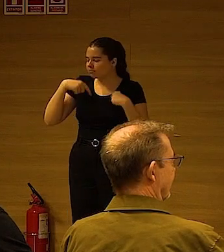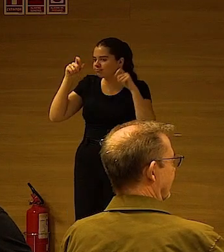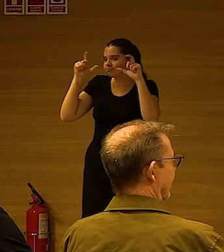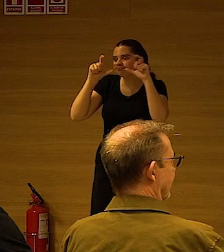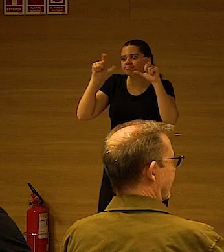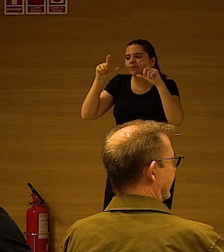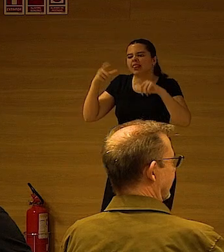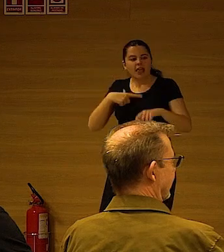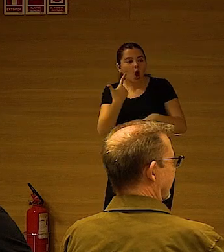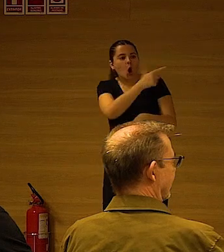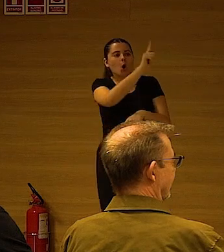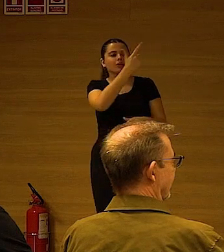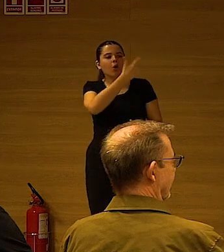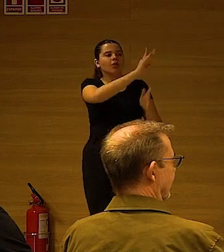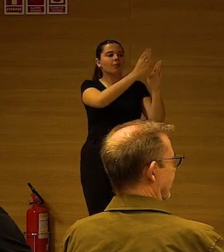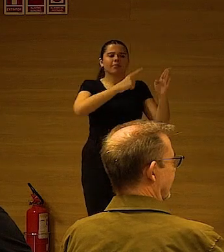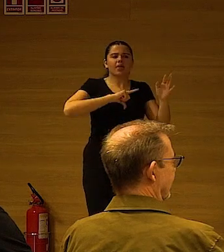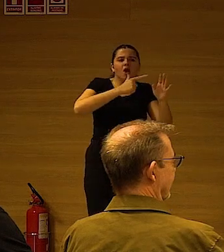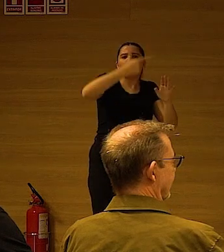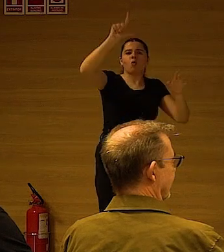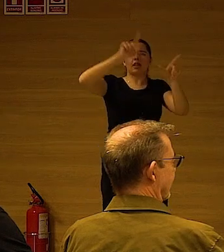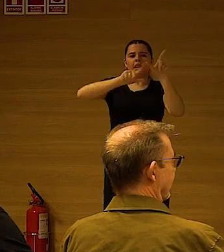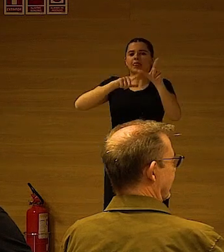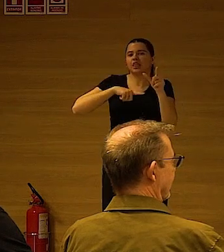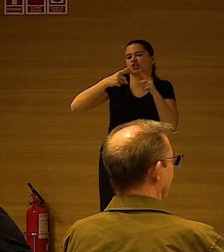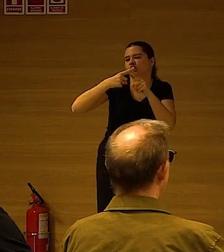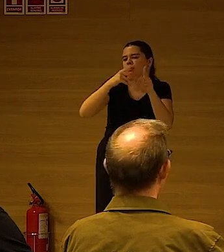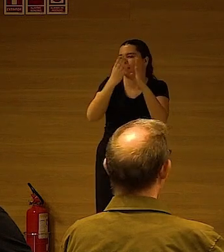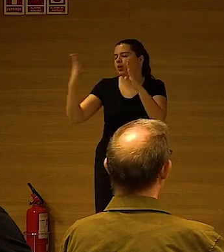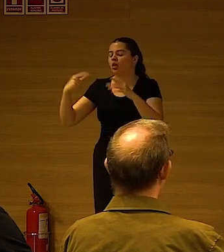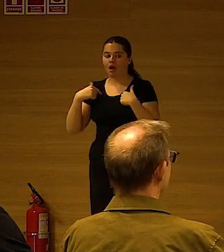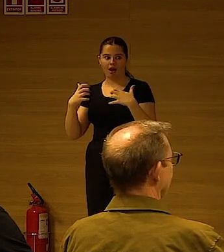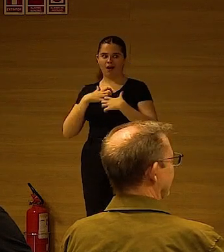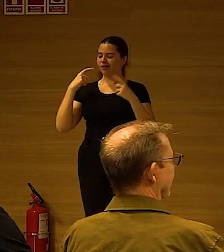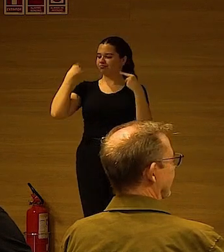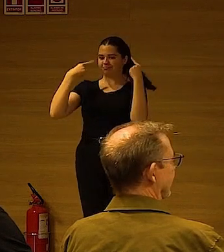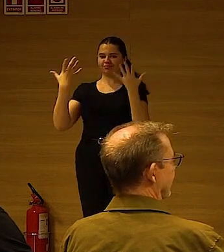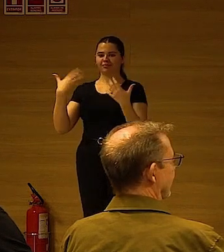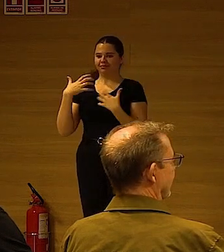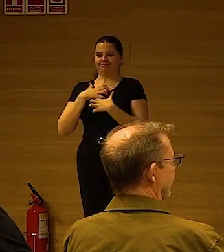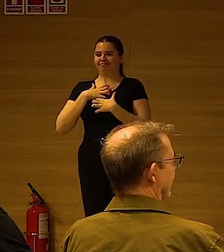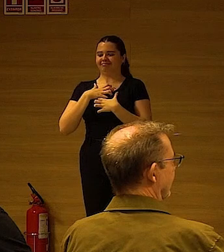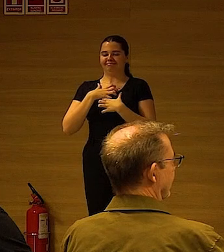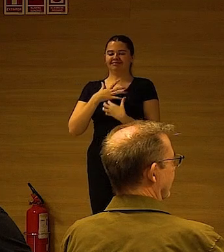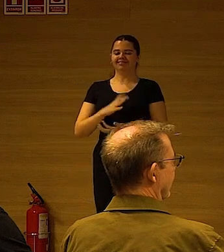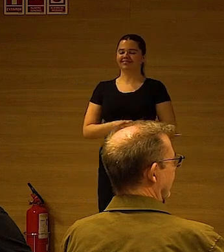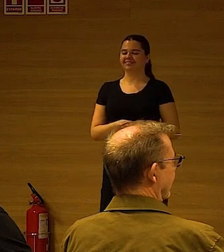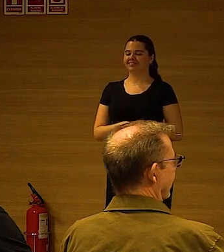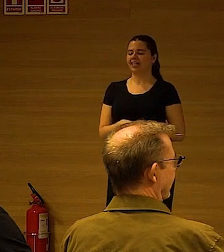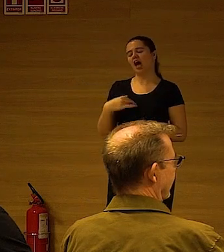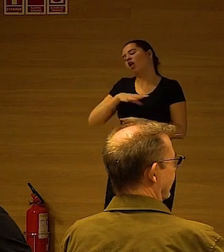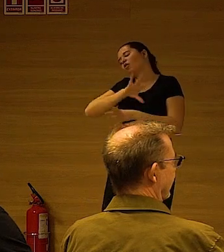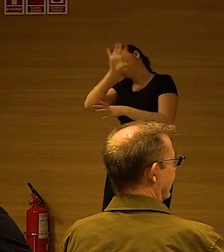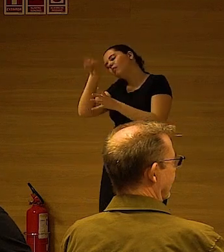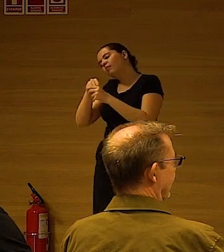não, mas tem uma outra ali, ó, que é da FAO, tem outra da Letras, tem outra da Direito. Eu falei, não, agora pirou. E aí eu fui morar em um apartamento na rua